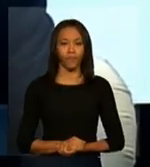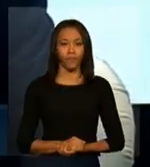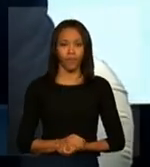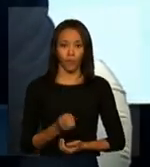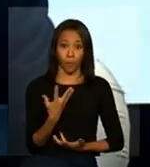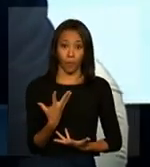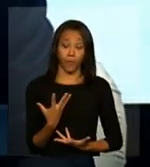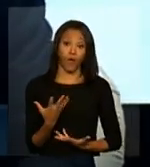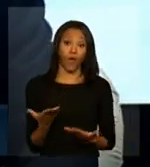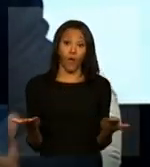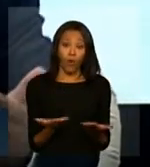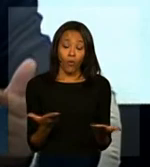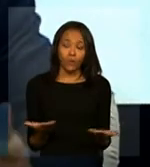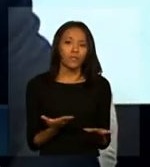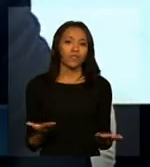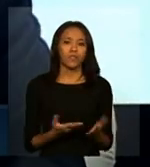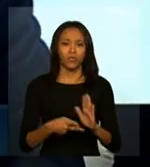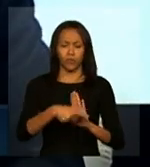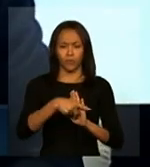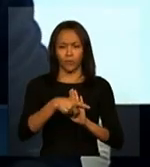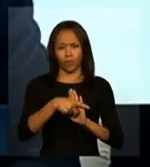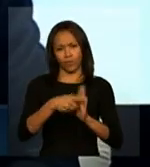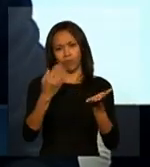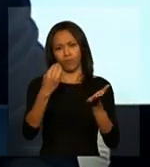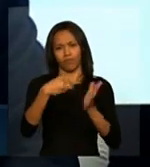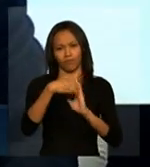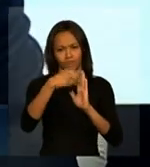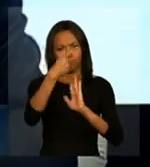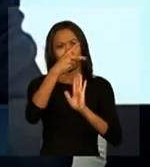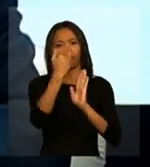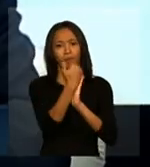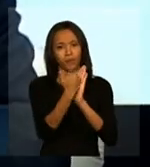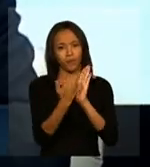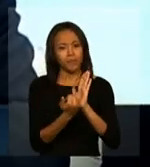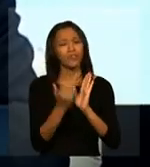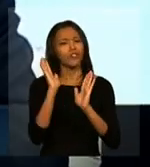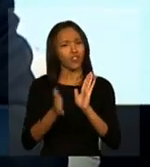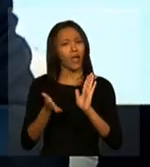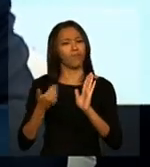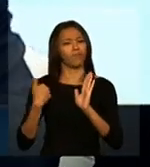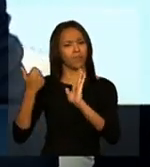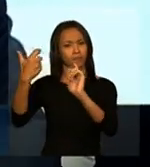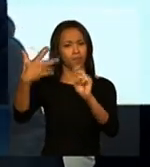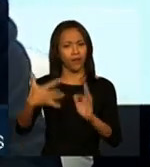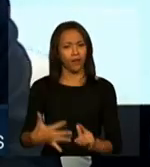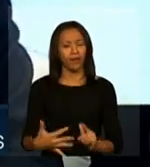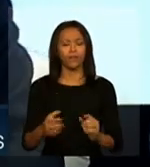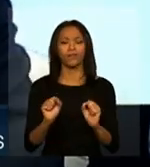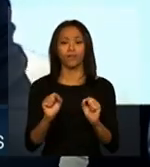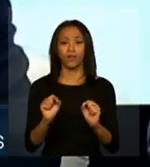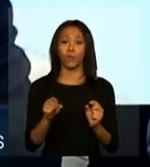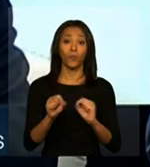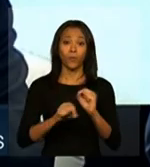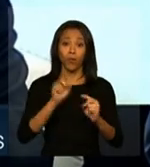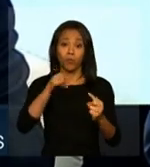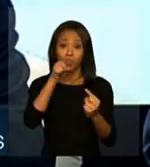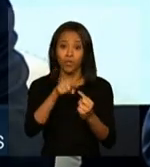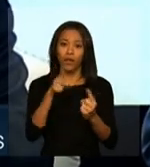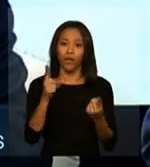O desenho do PA, como foram os depoimentos aqui, ele busca casar, de um lado, a